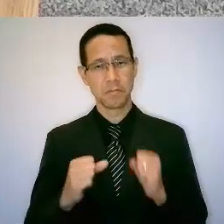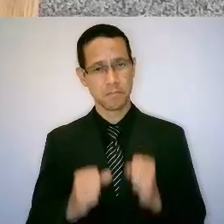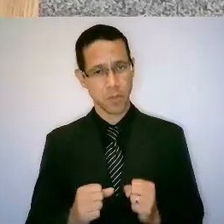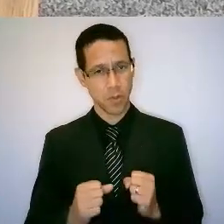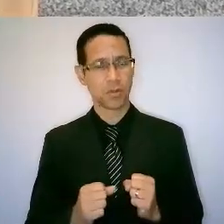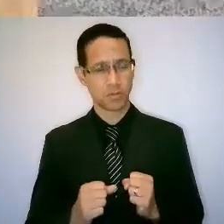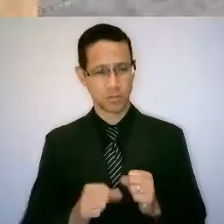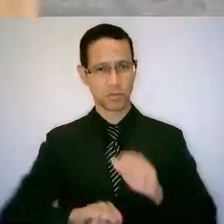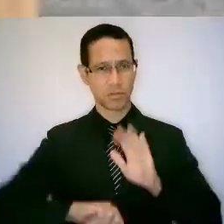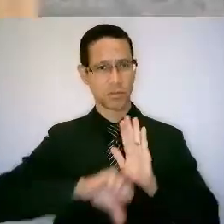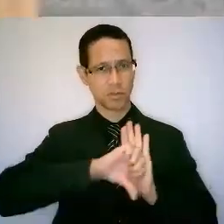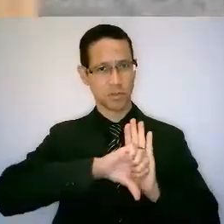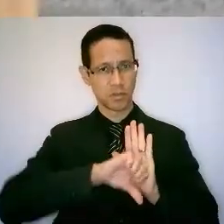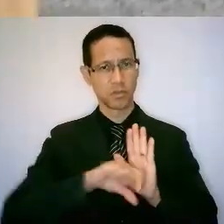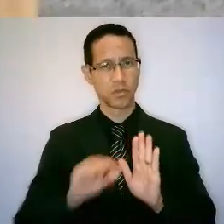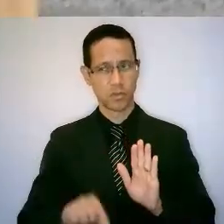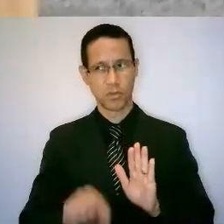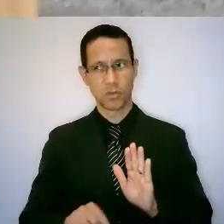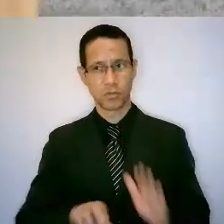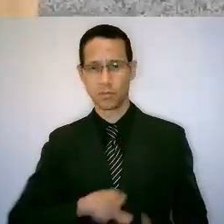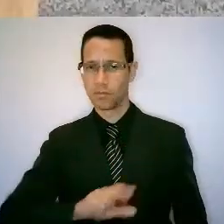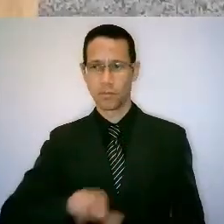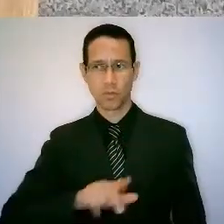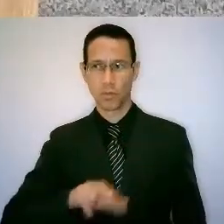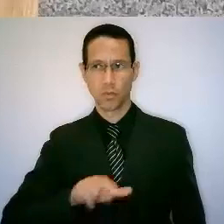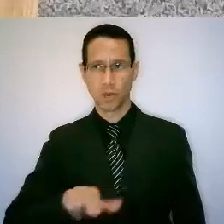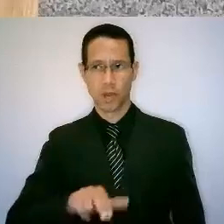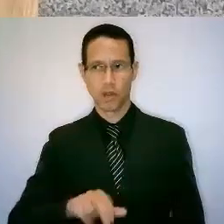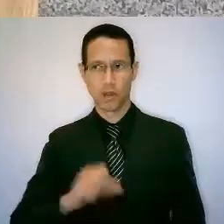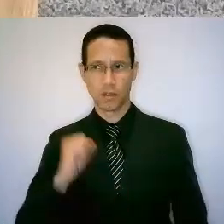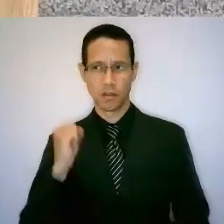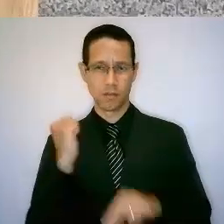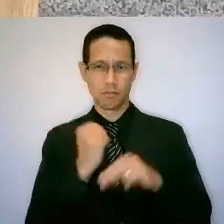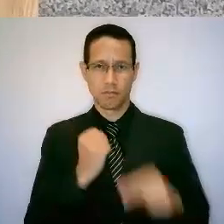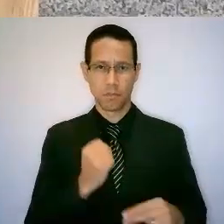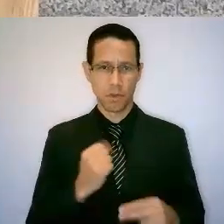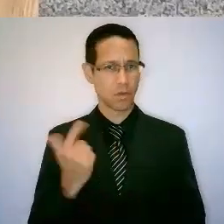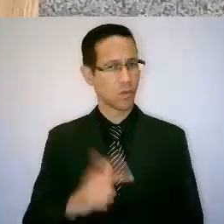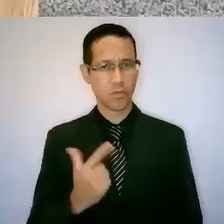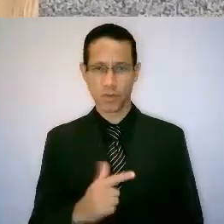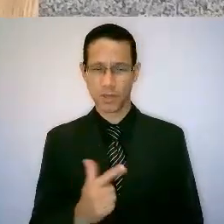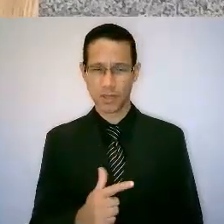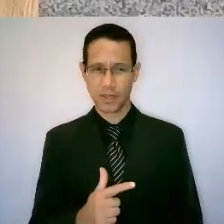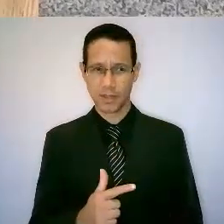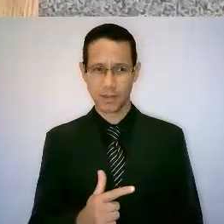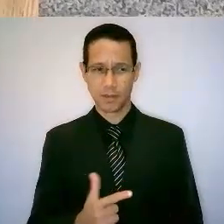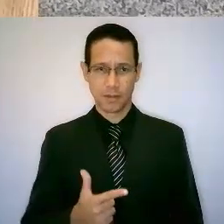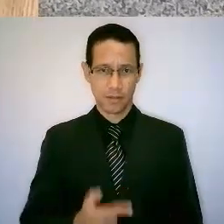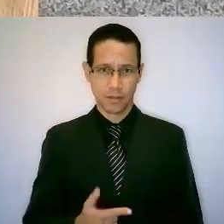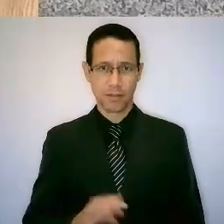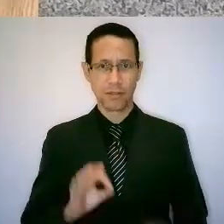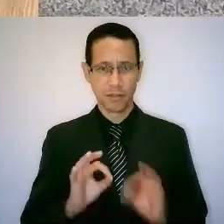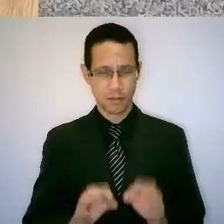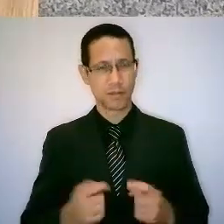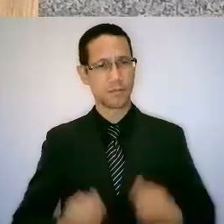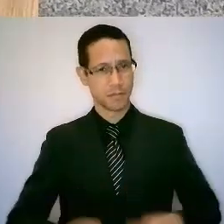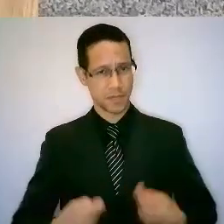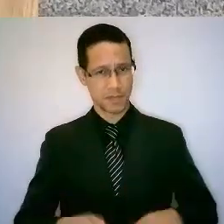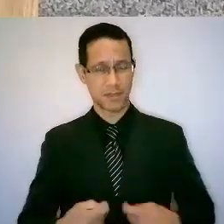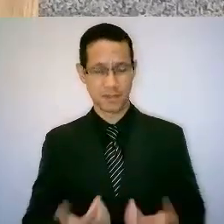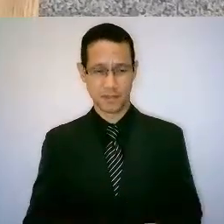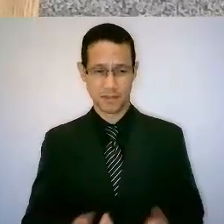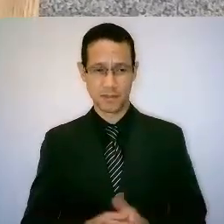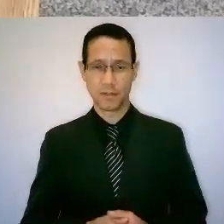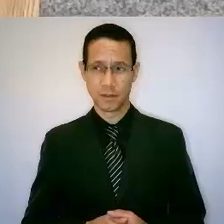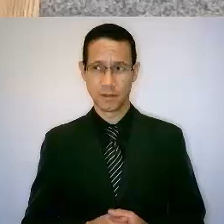mas não é o crime de homicídio Depende se de efetivamente se acionar o armamento para isso o bem jurídico